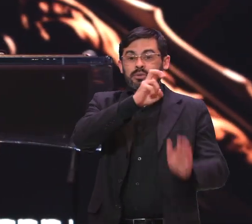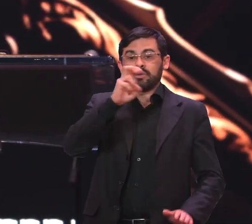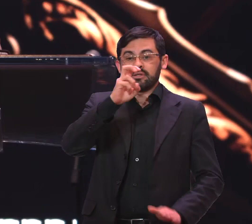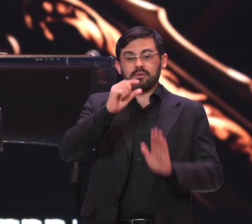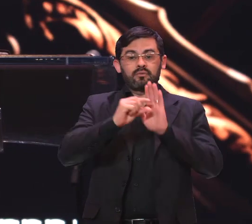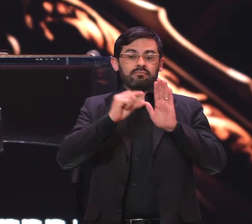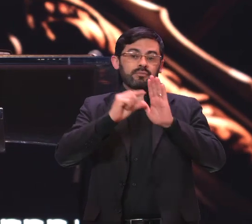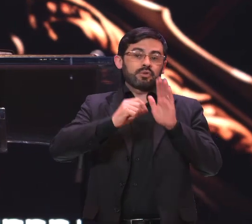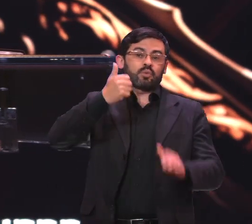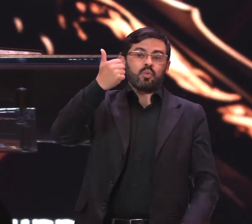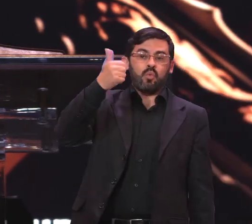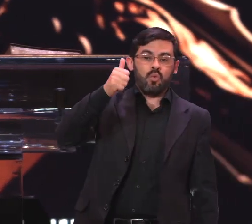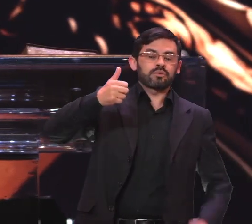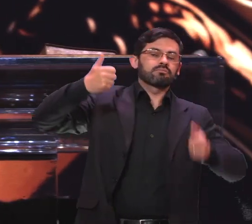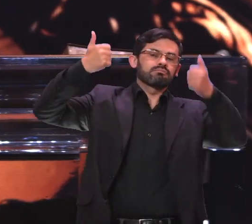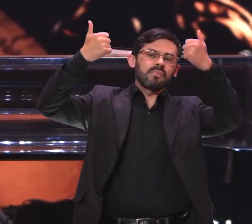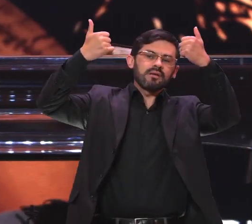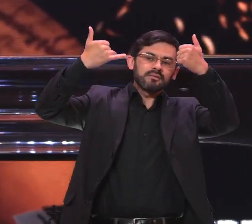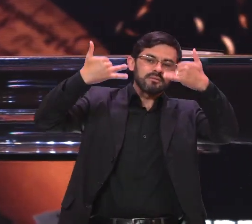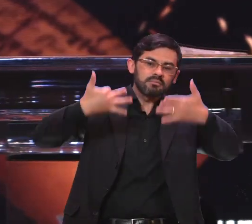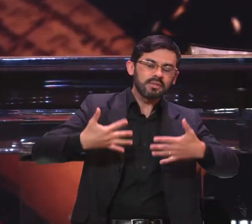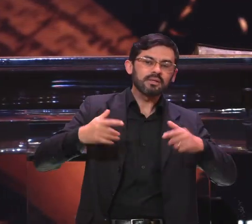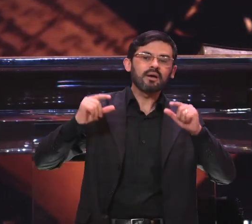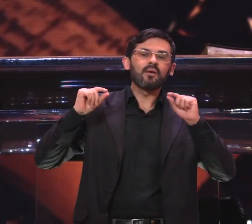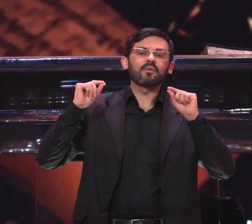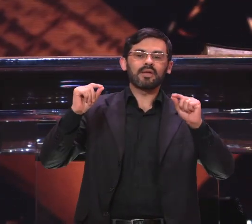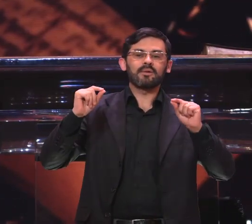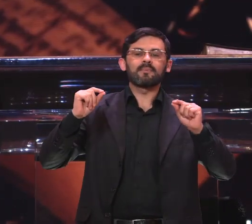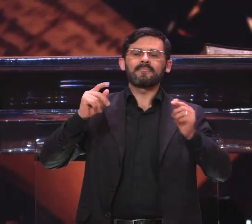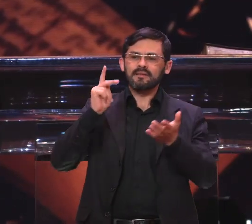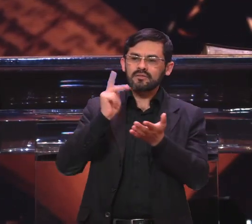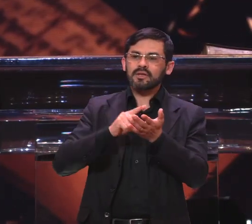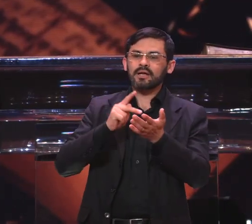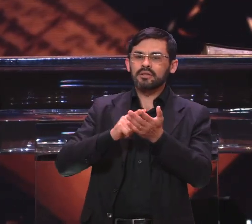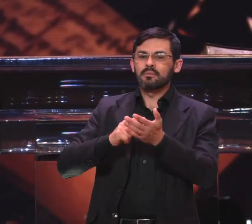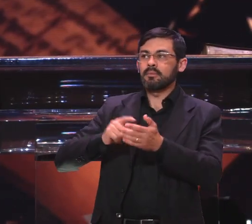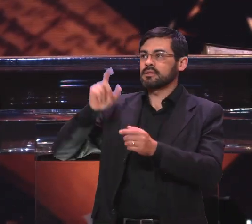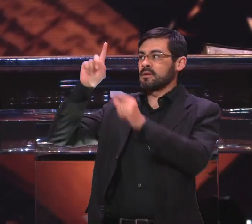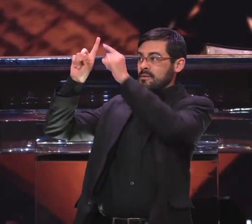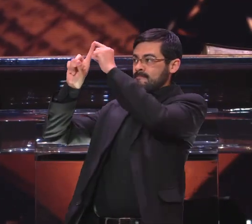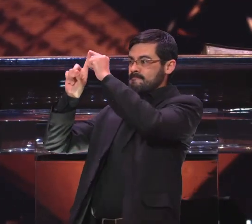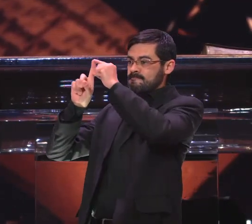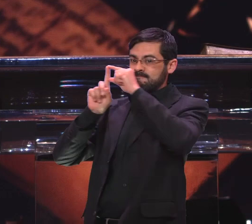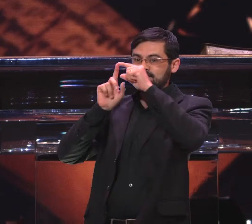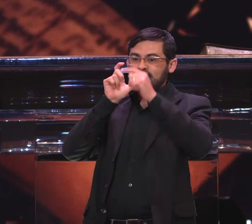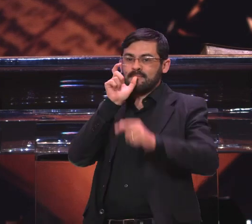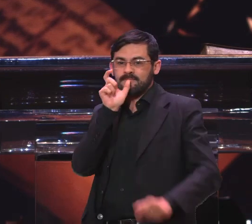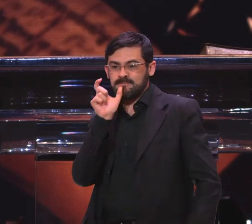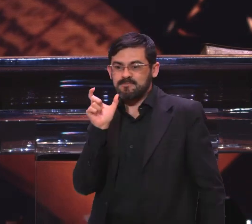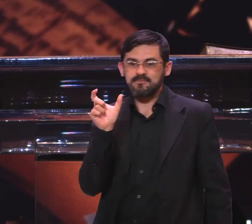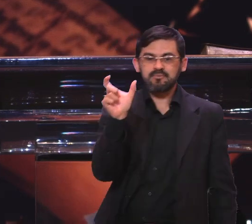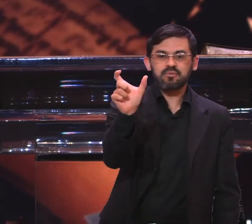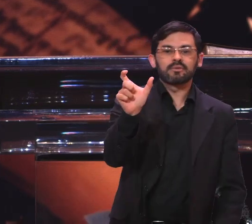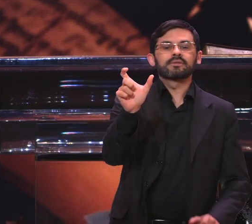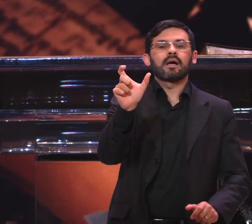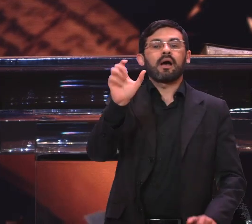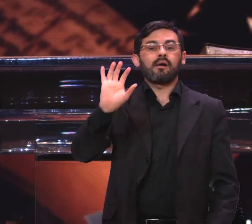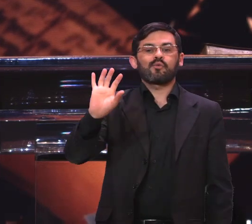dizer que a palavra de Deus, ela cumpre o propósito sempre, porque ela